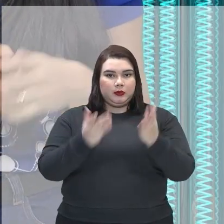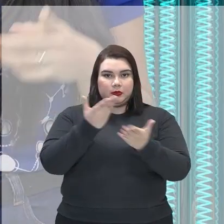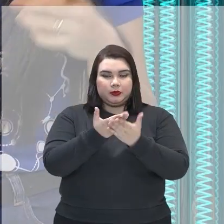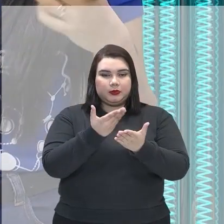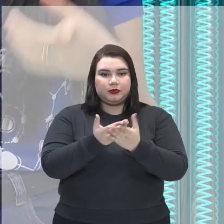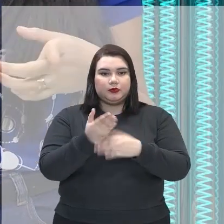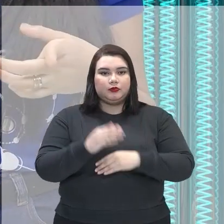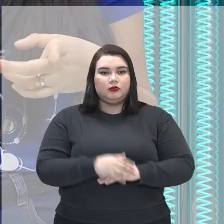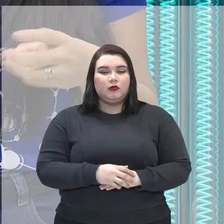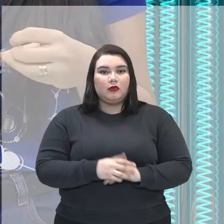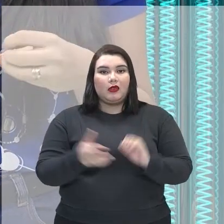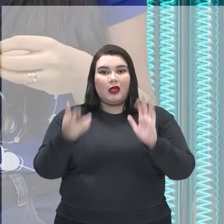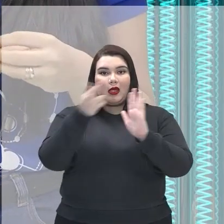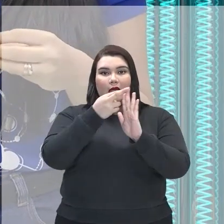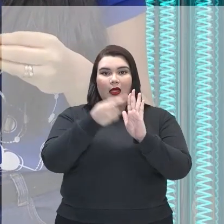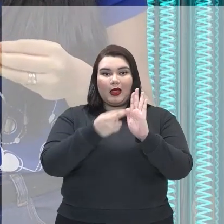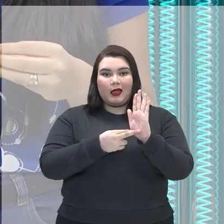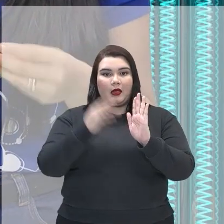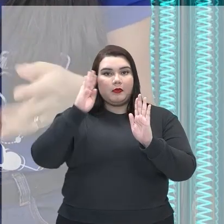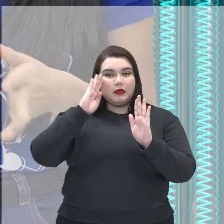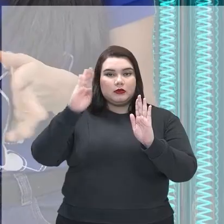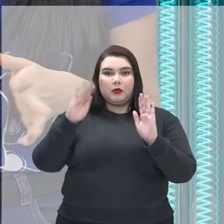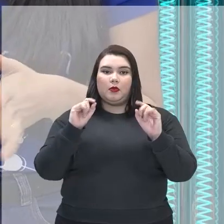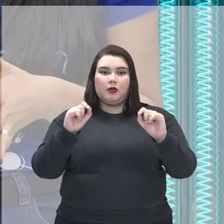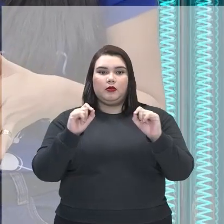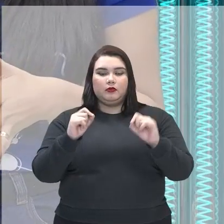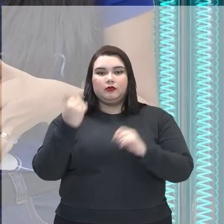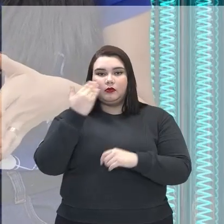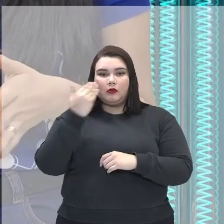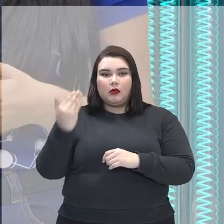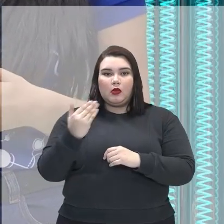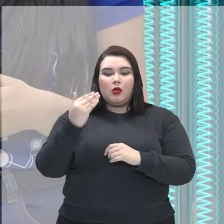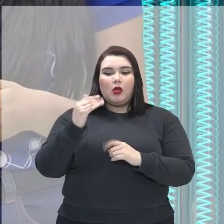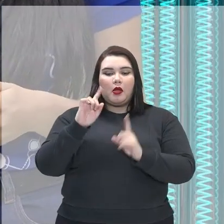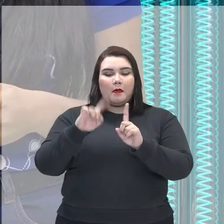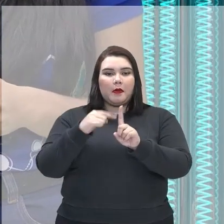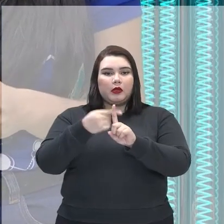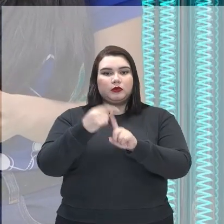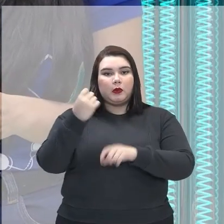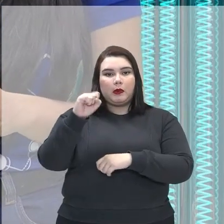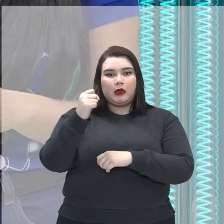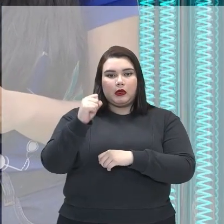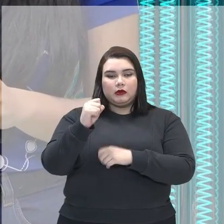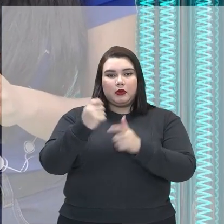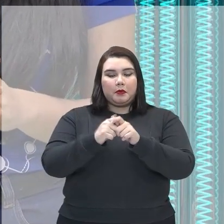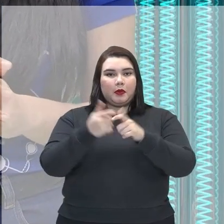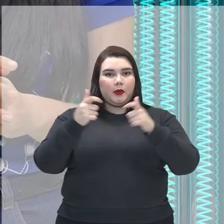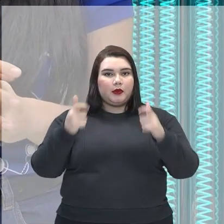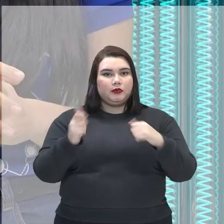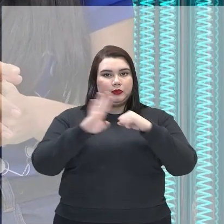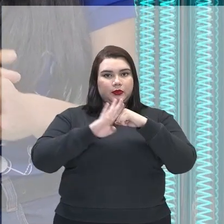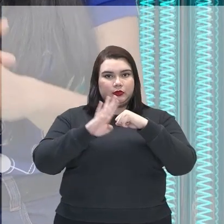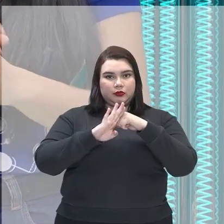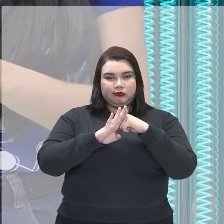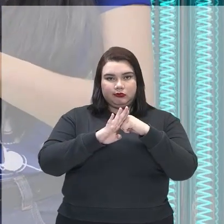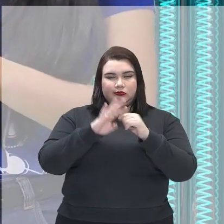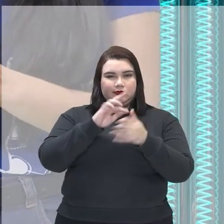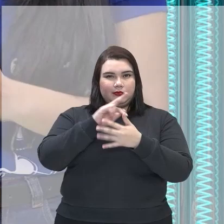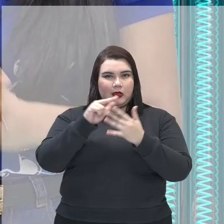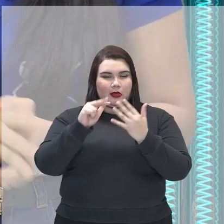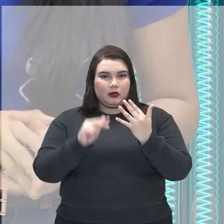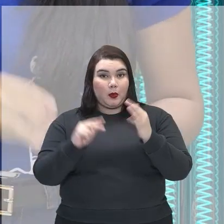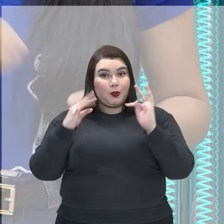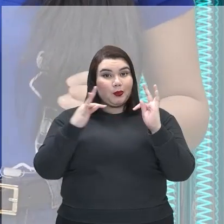a regra geral é essa adição de S para a maioria dos substantivos, não